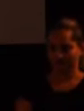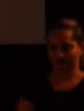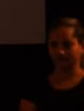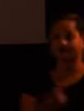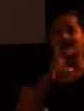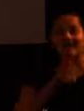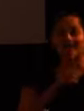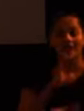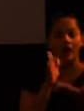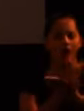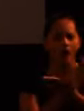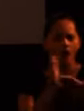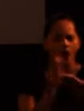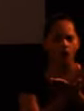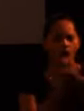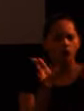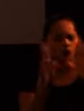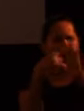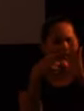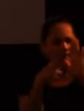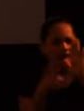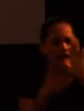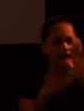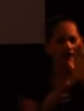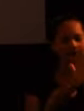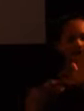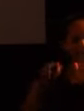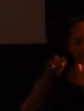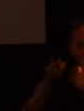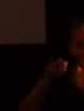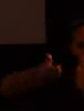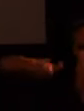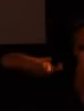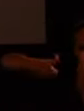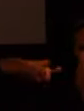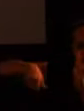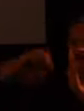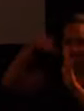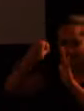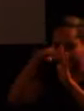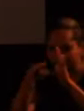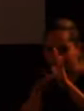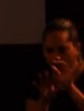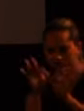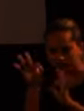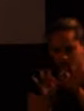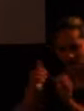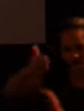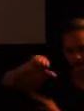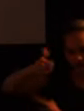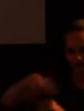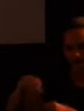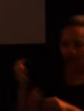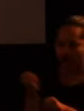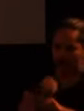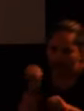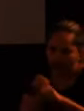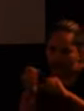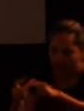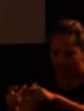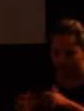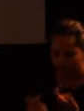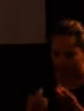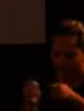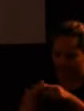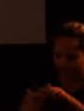tem alguns indicadores, né, que considera para fins de análise e elaboração de projeto, que é a área construída total, a área